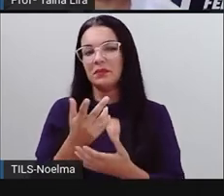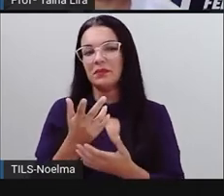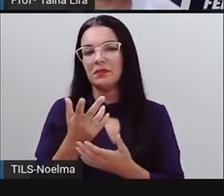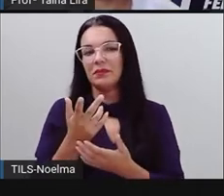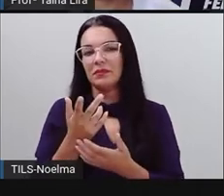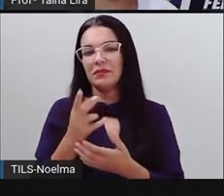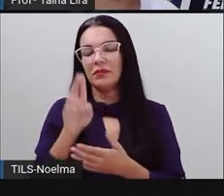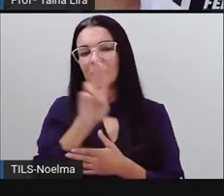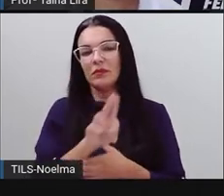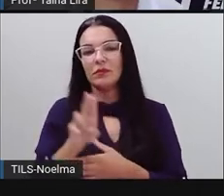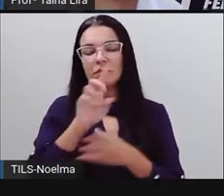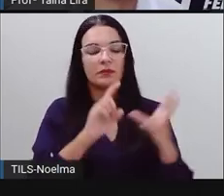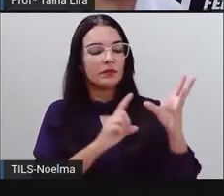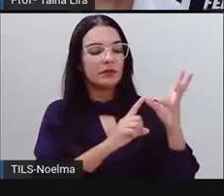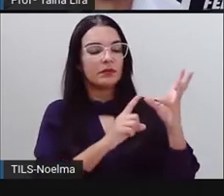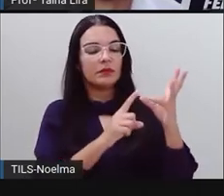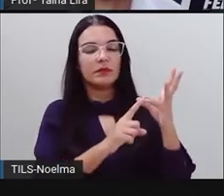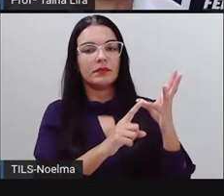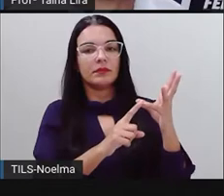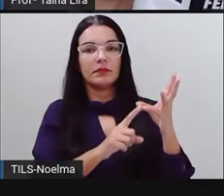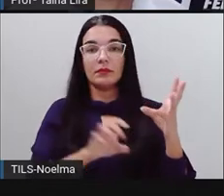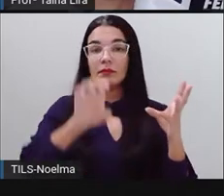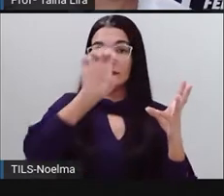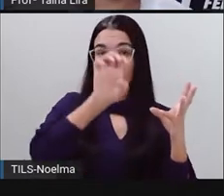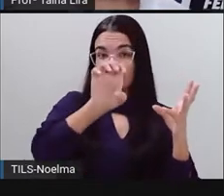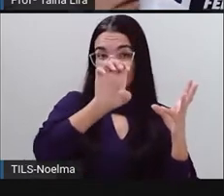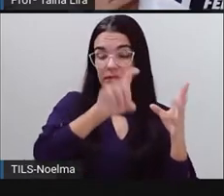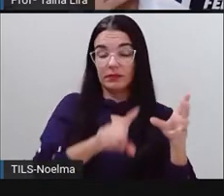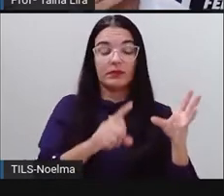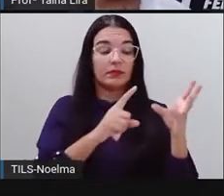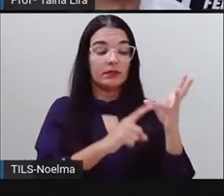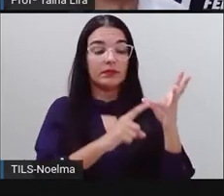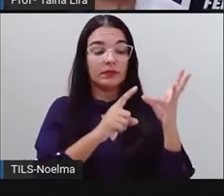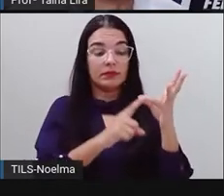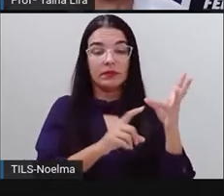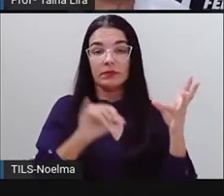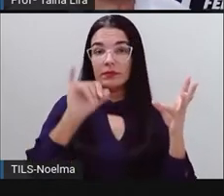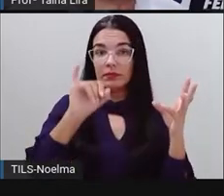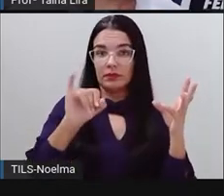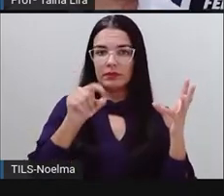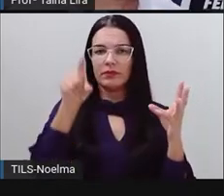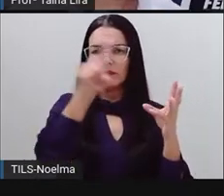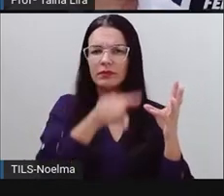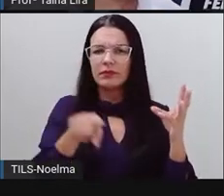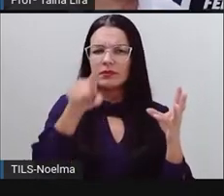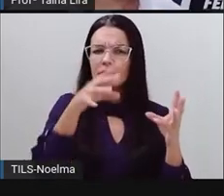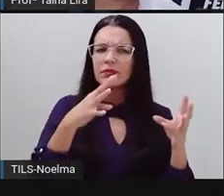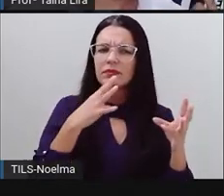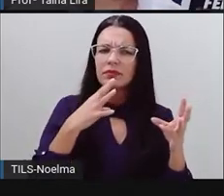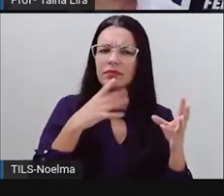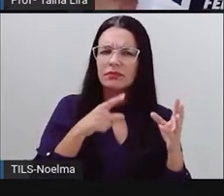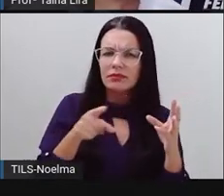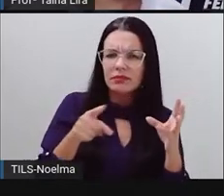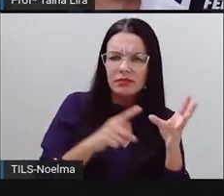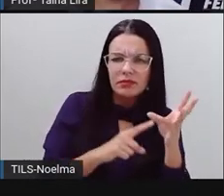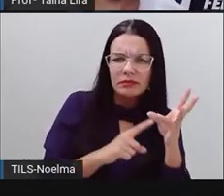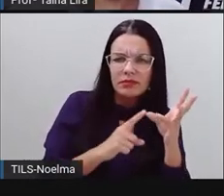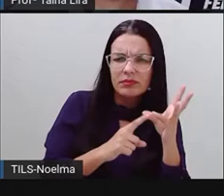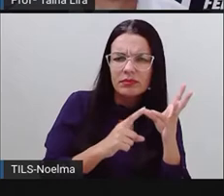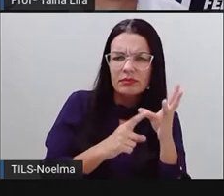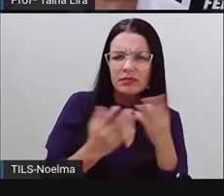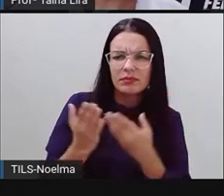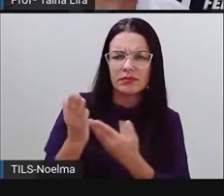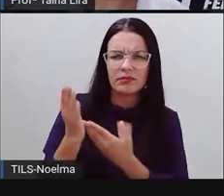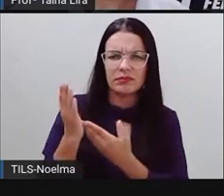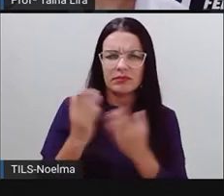e e no ih Então a primeira coisa que a própria mostrar aqui para vocês vocês conhecem essas letrinhas que estão aparecendo